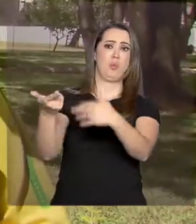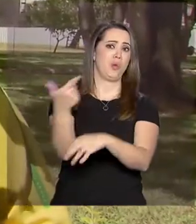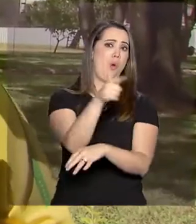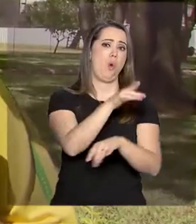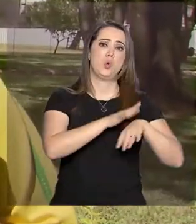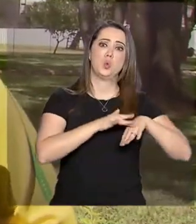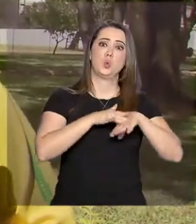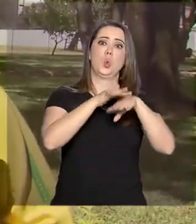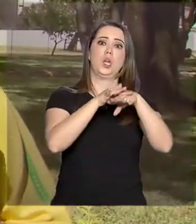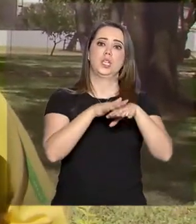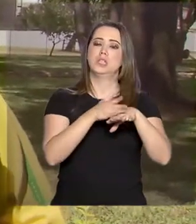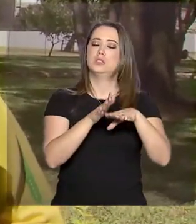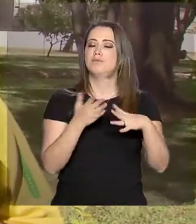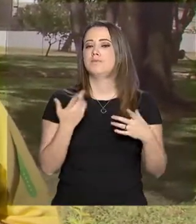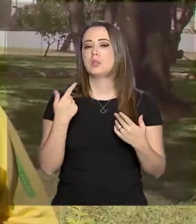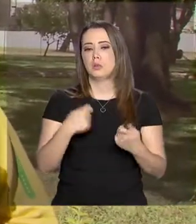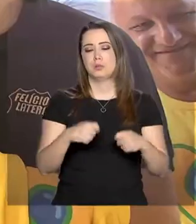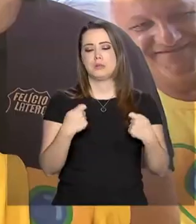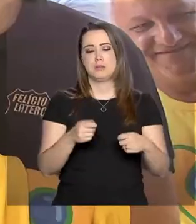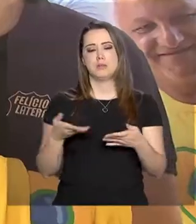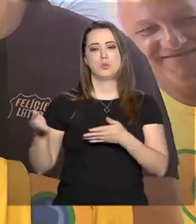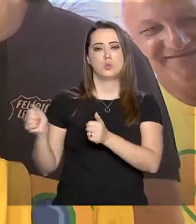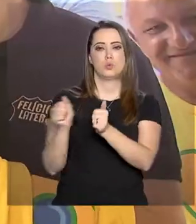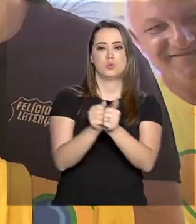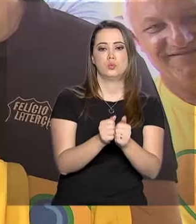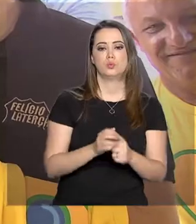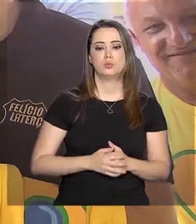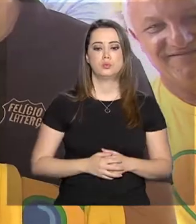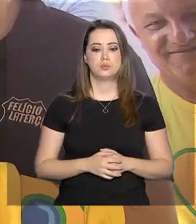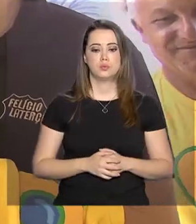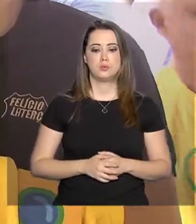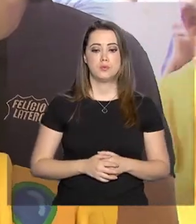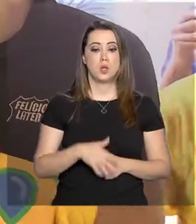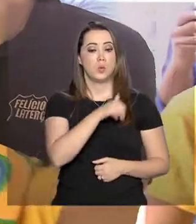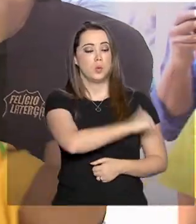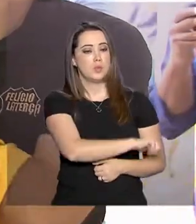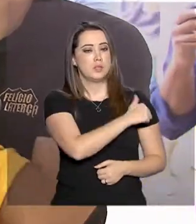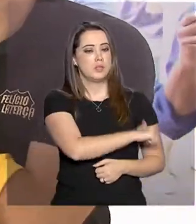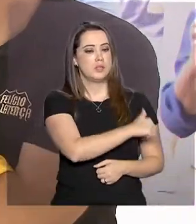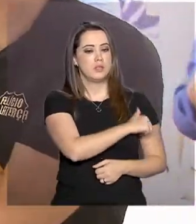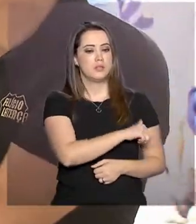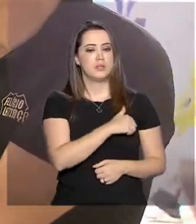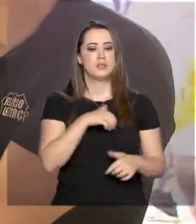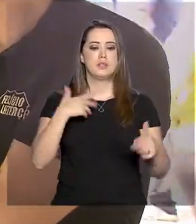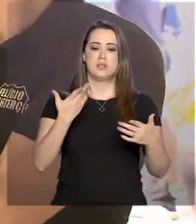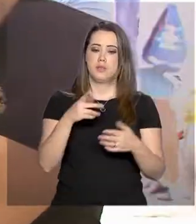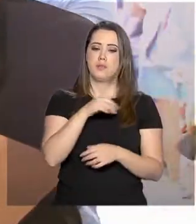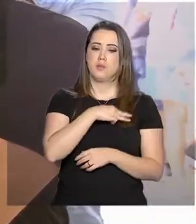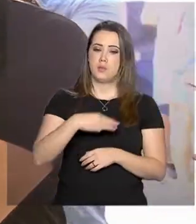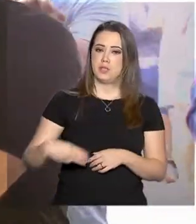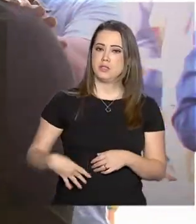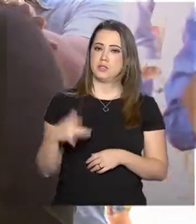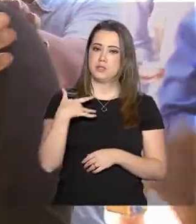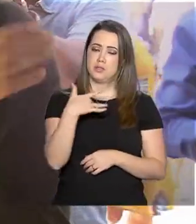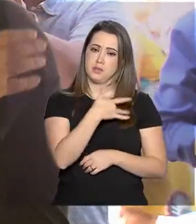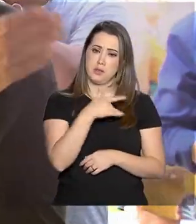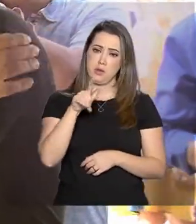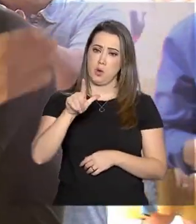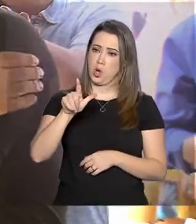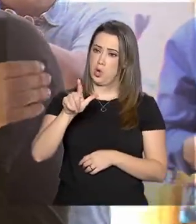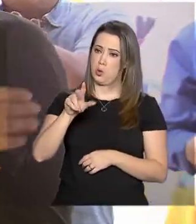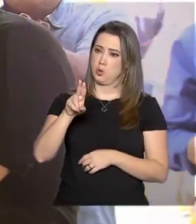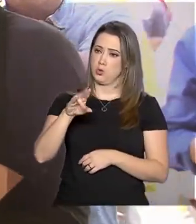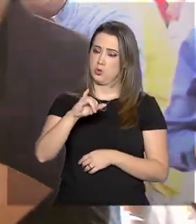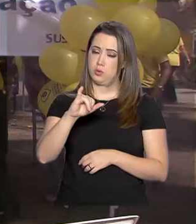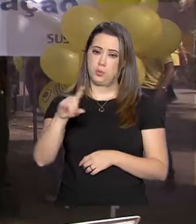sérias. Então, a gente nunca deixa de trazer. No Rio de Janeiro, a ação contou com a presença do ministro da Saúde, Luiz